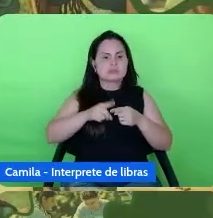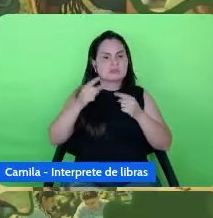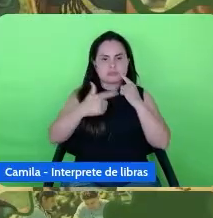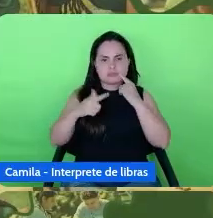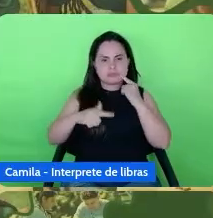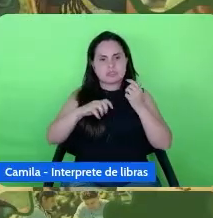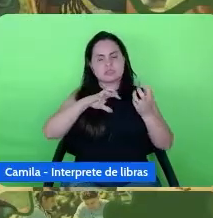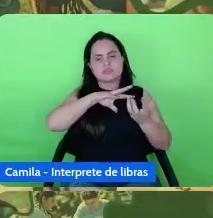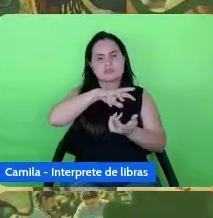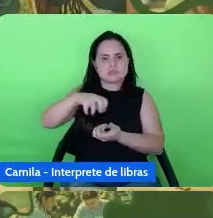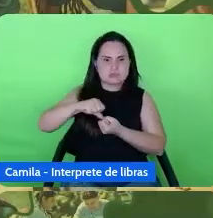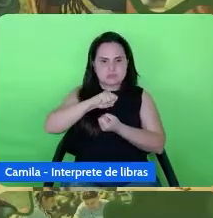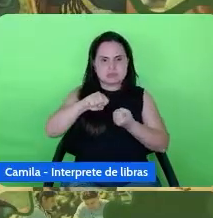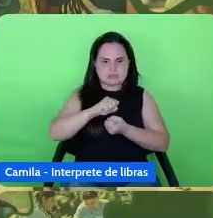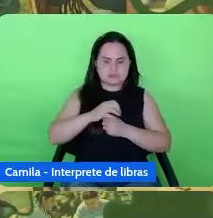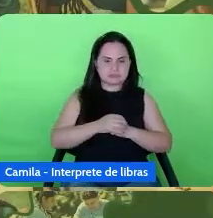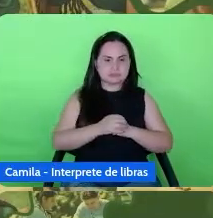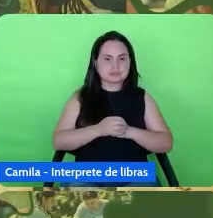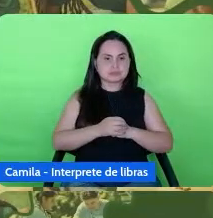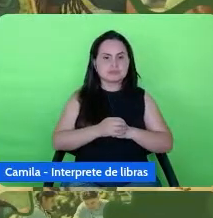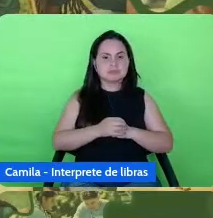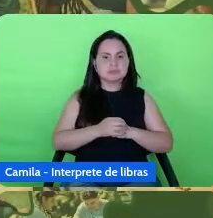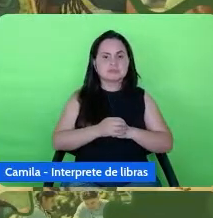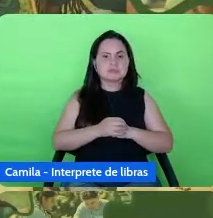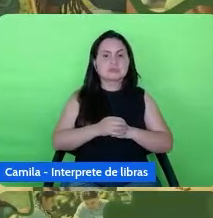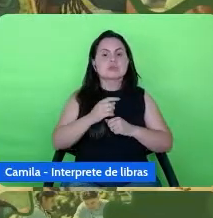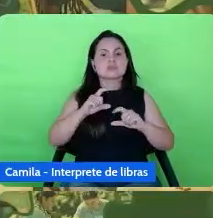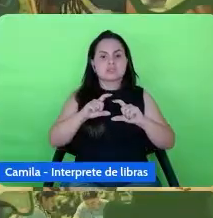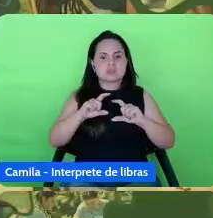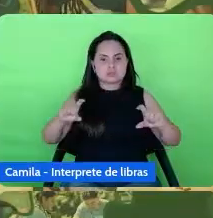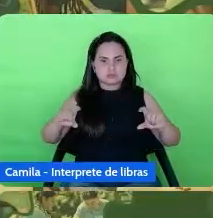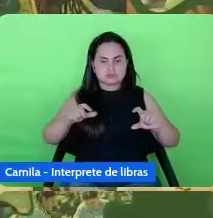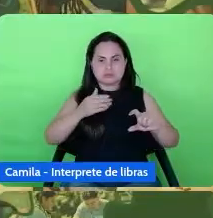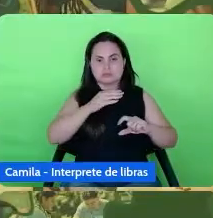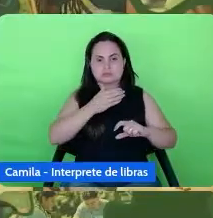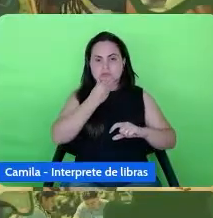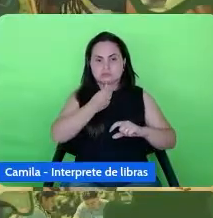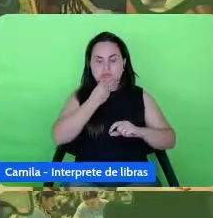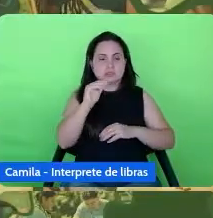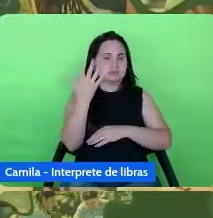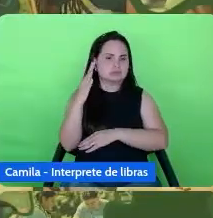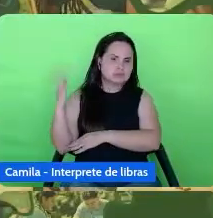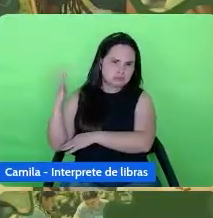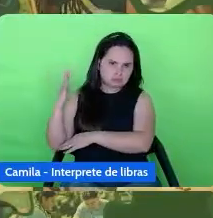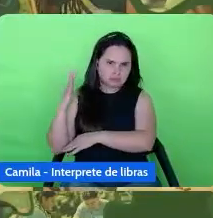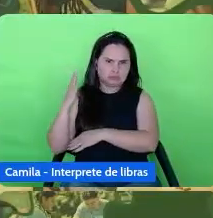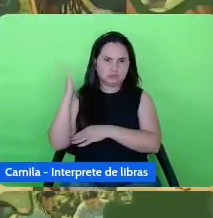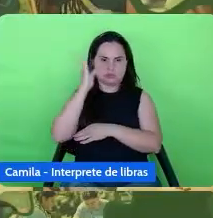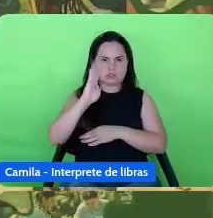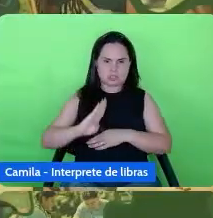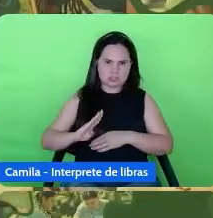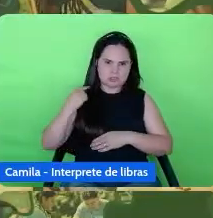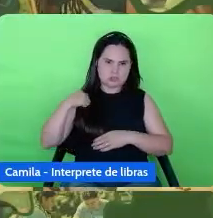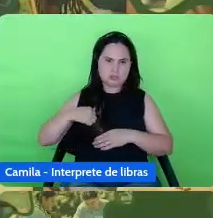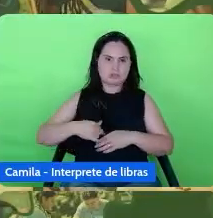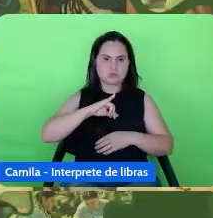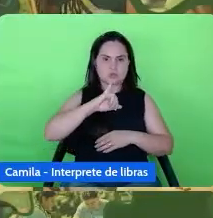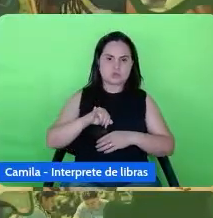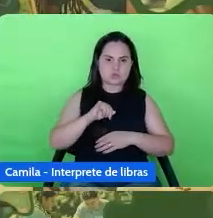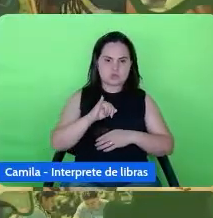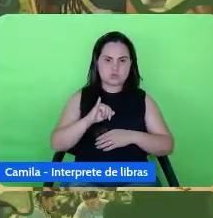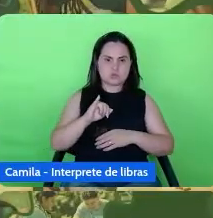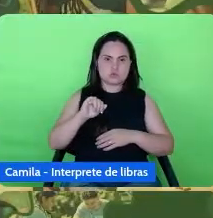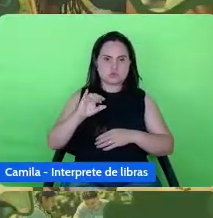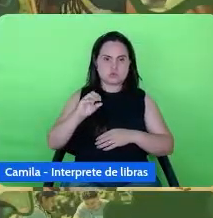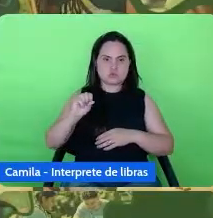para uns e outros. Vamos pegar um dos maiores ambientalistas brasileiros, o José Lutzenberg. O capitalismo